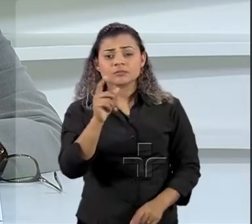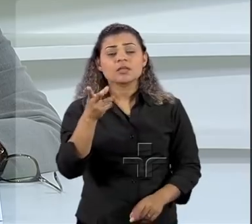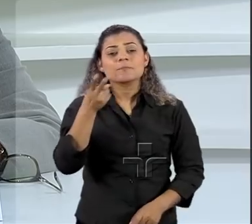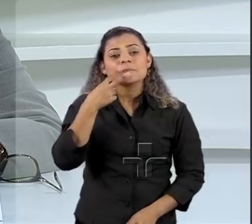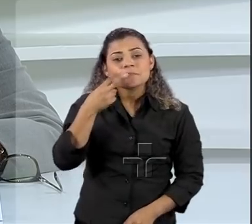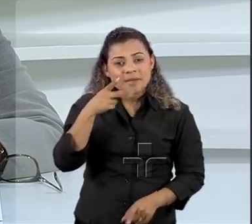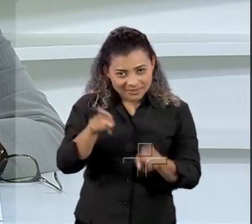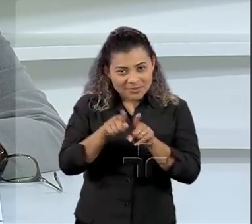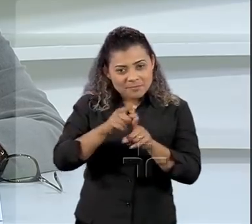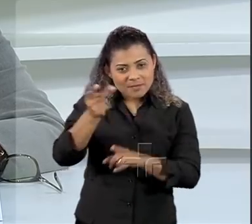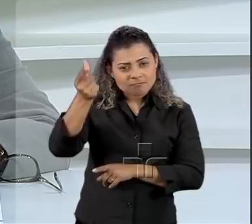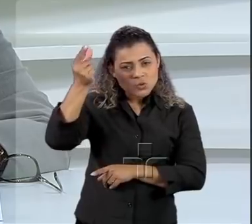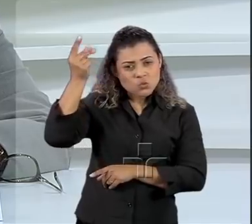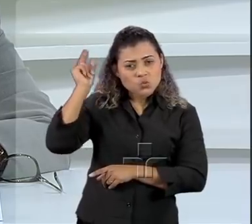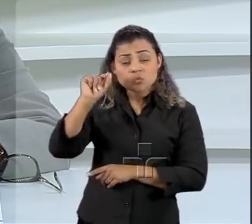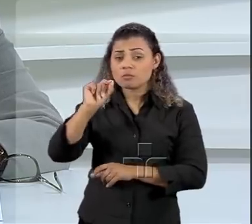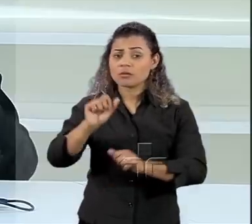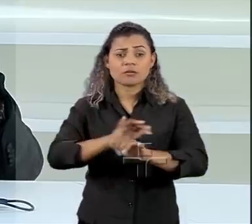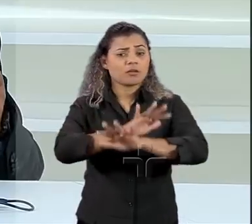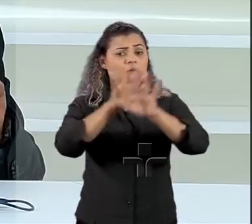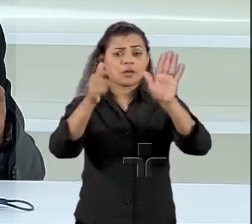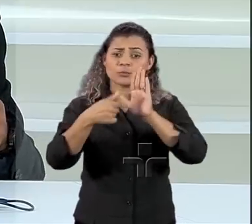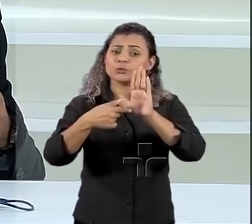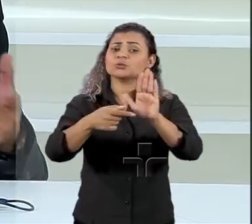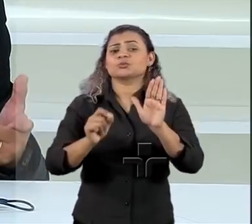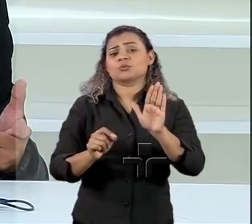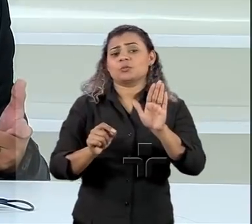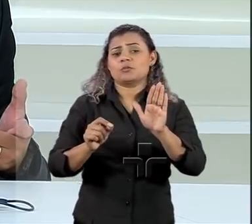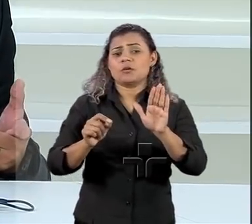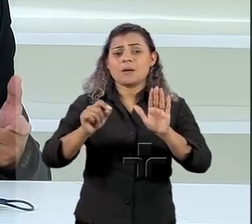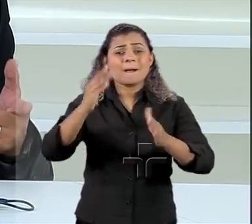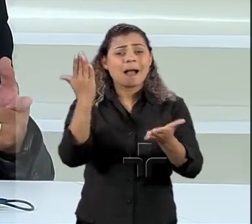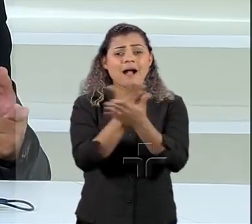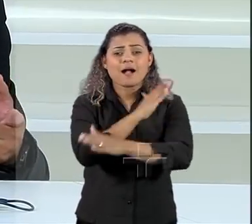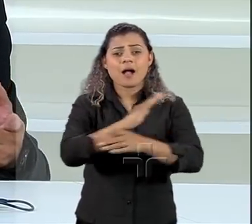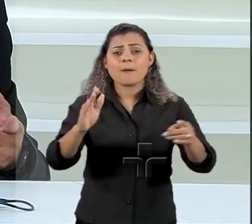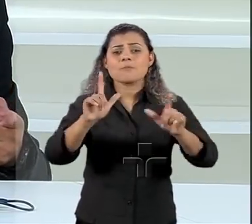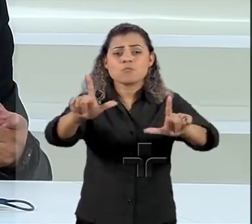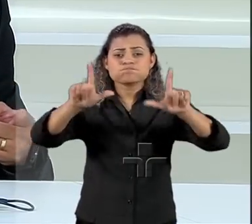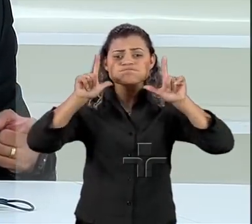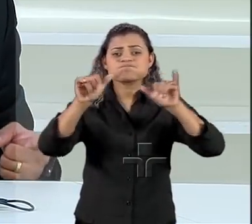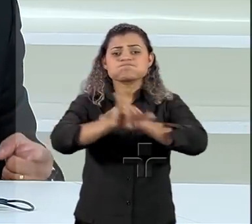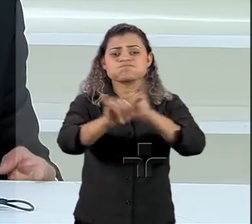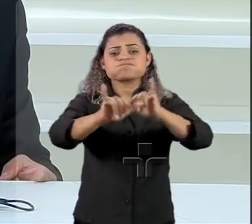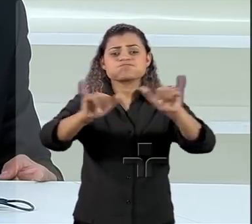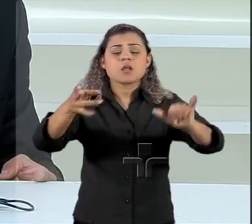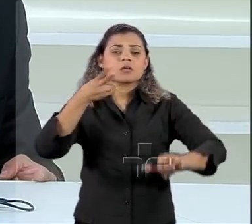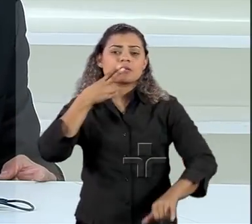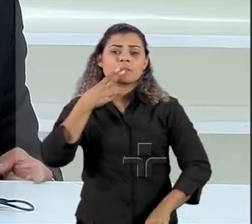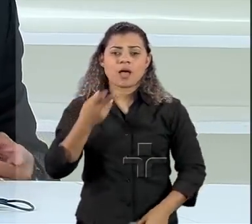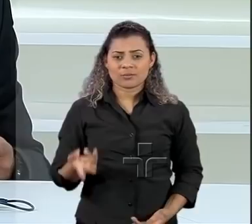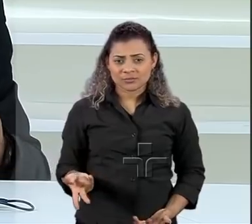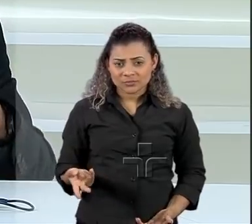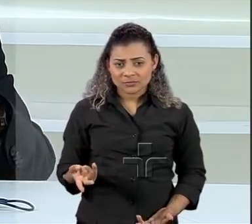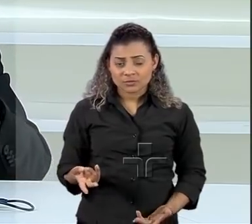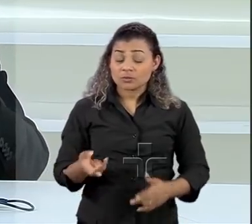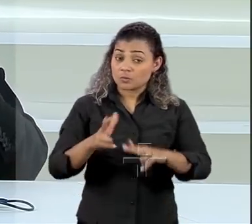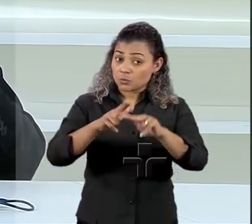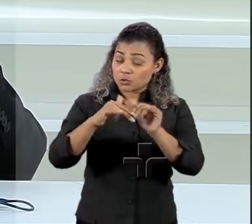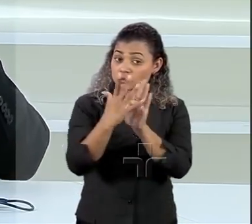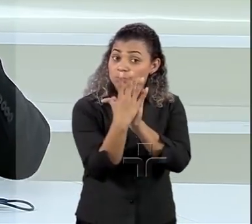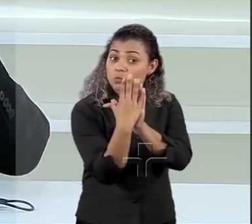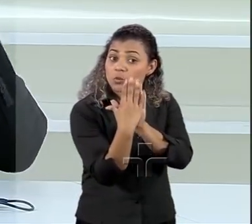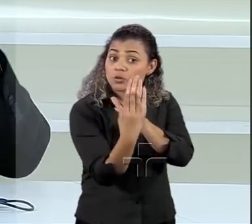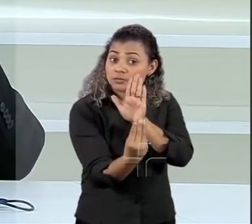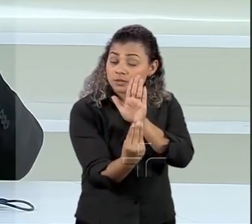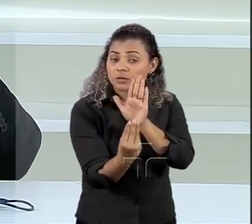tabagismo, é notório, é claro, é animador. A questão é que a reprodução desse modelo e